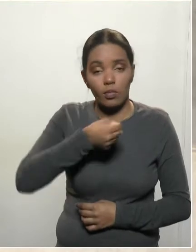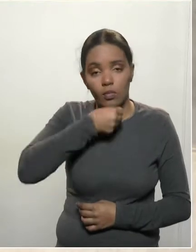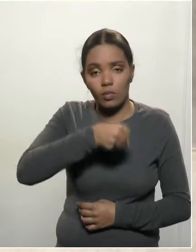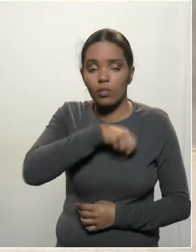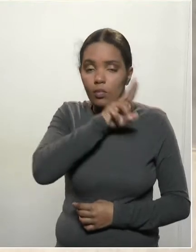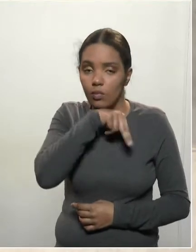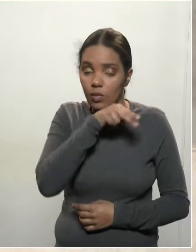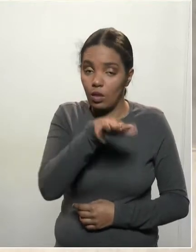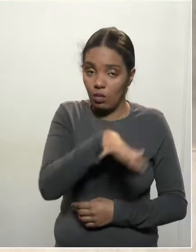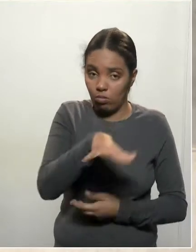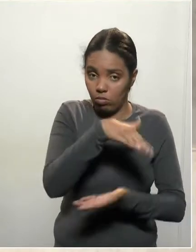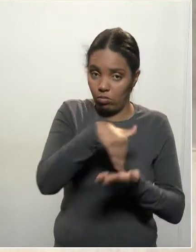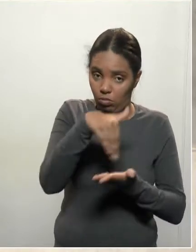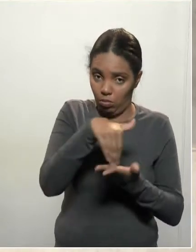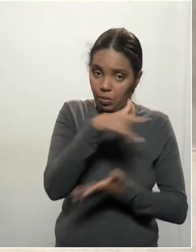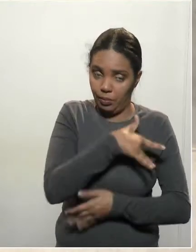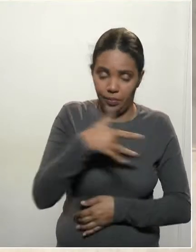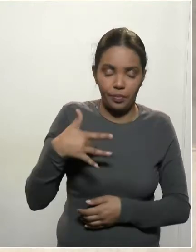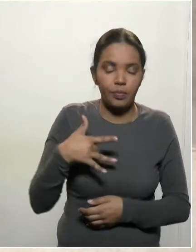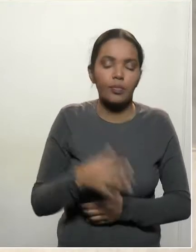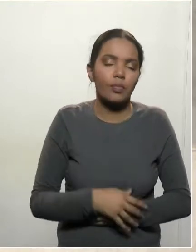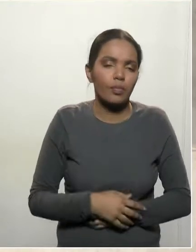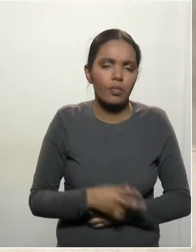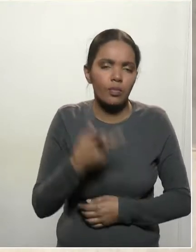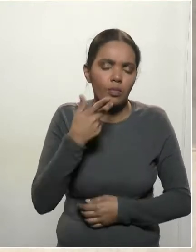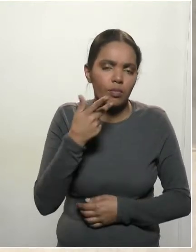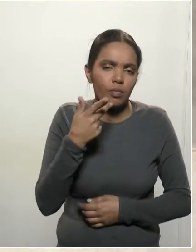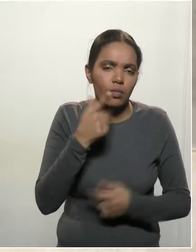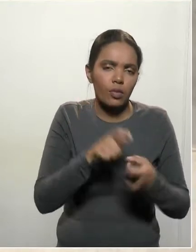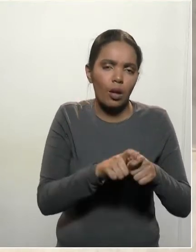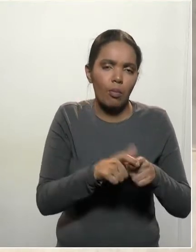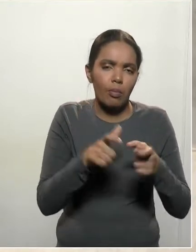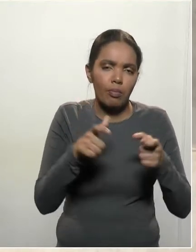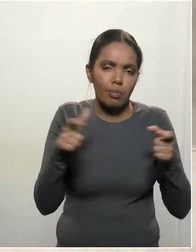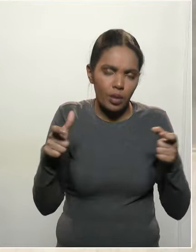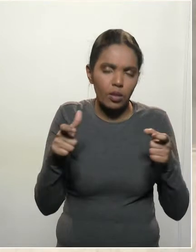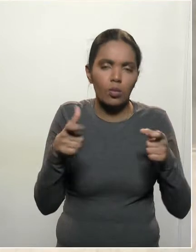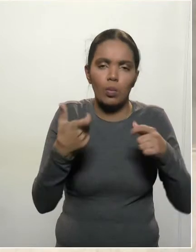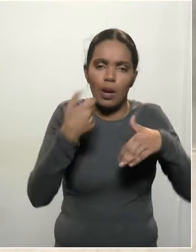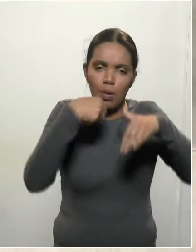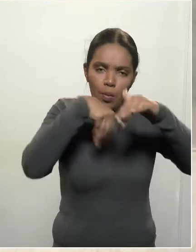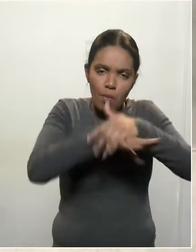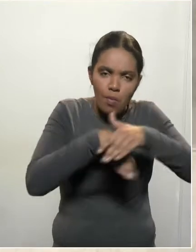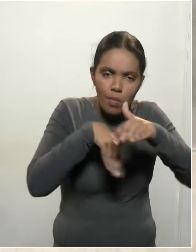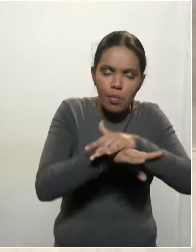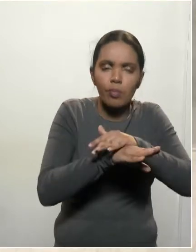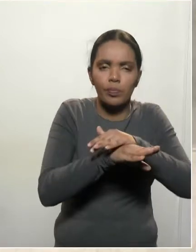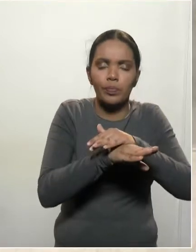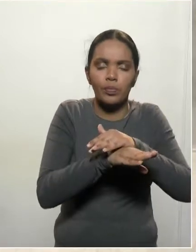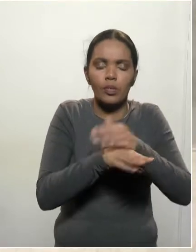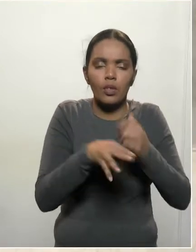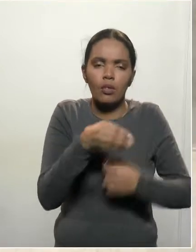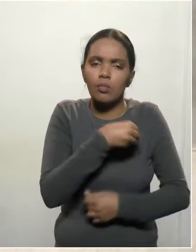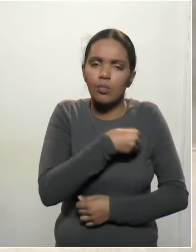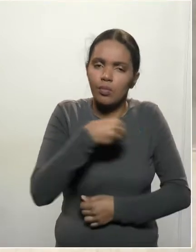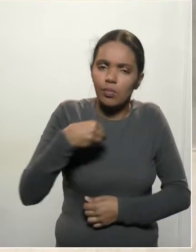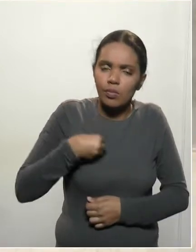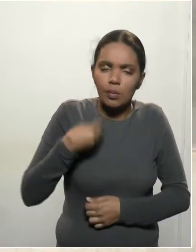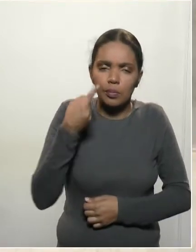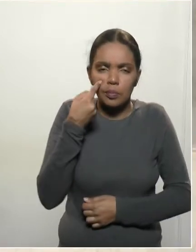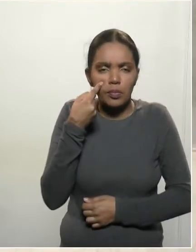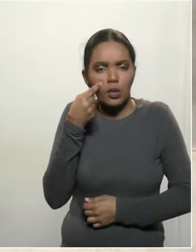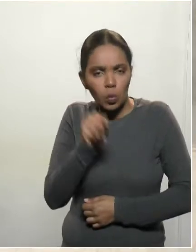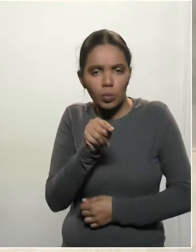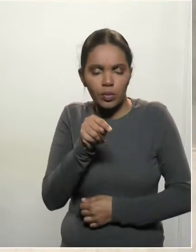da Saúde, sobre o aumento dos estoques de testes de detecção